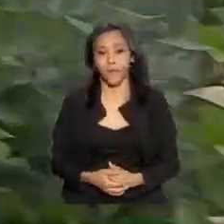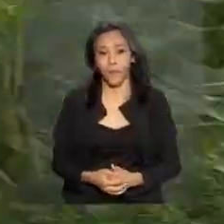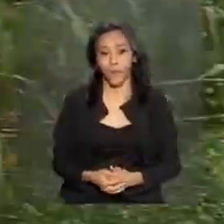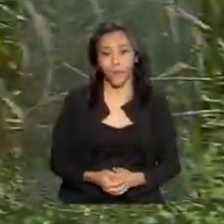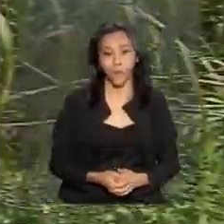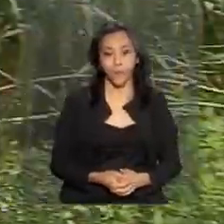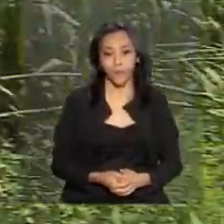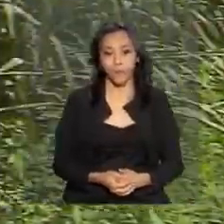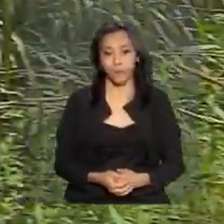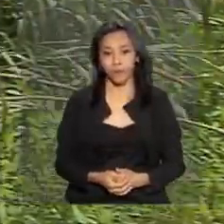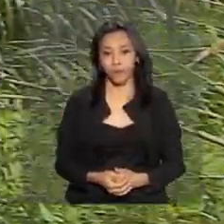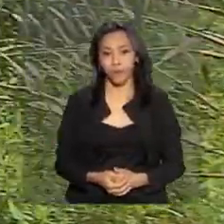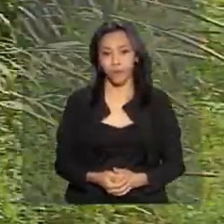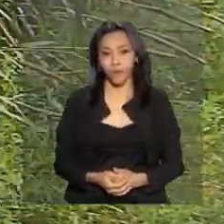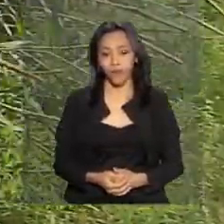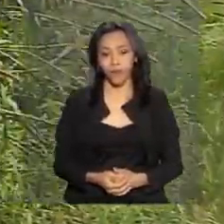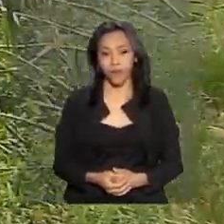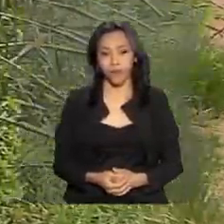Música